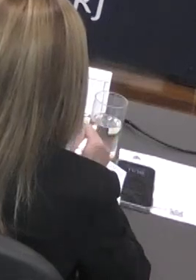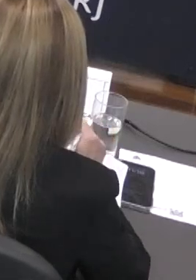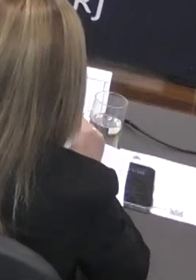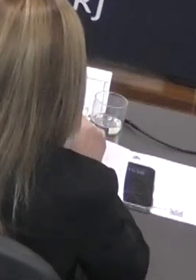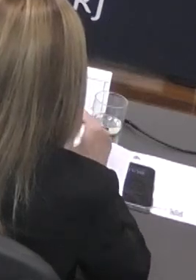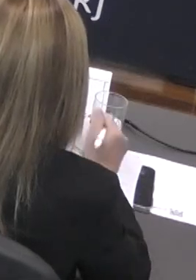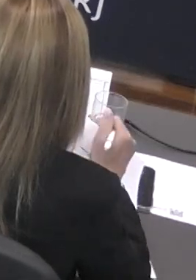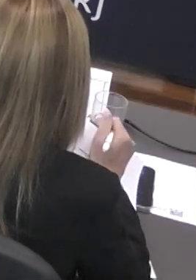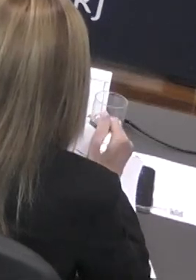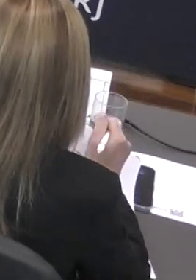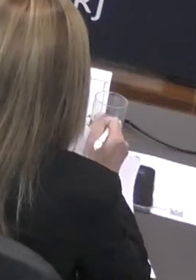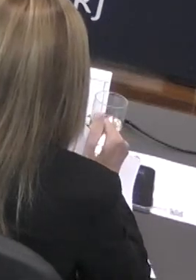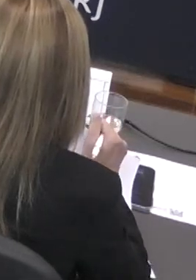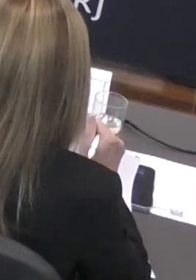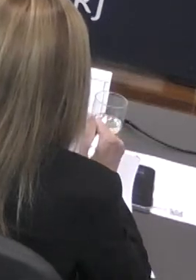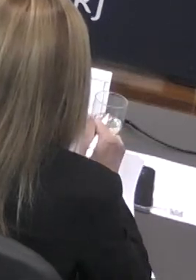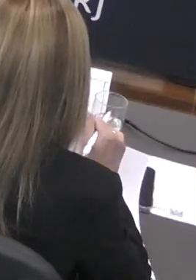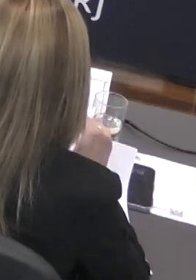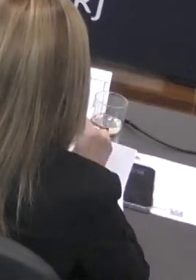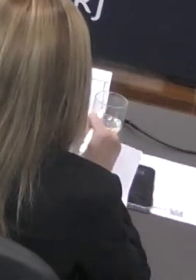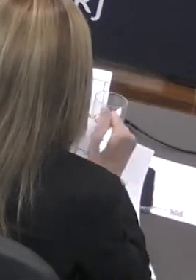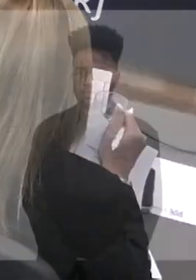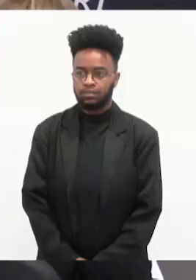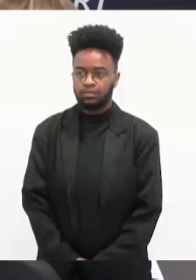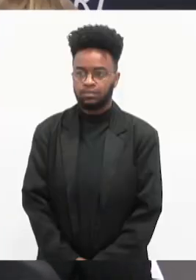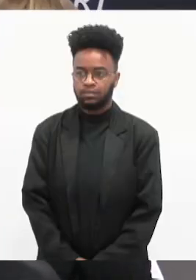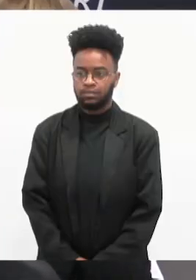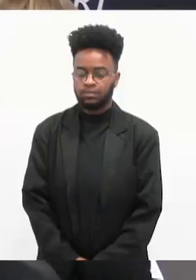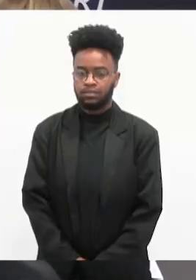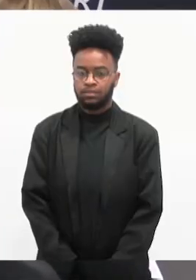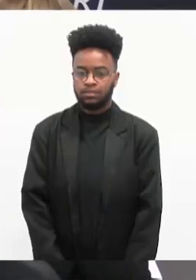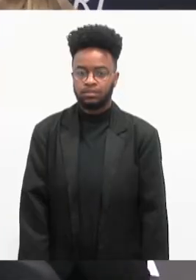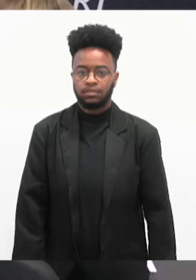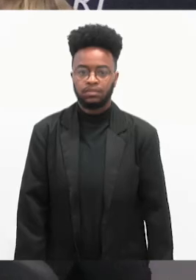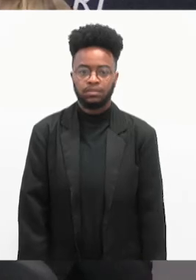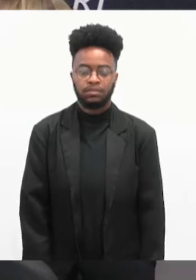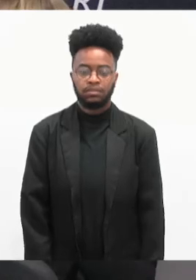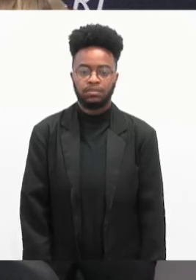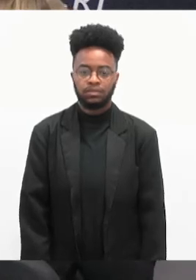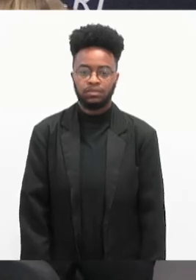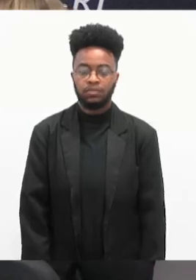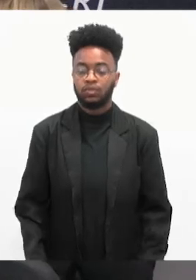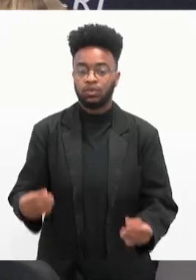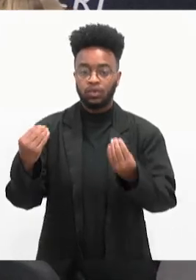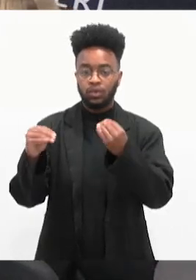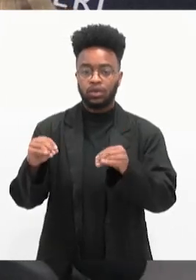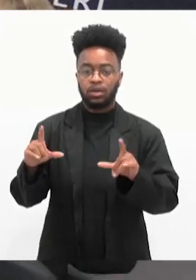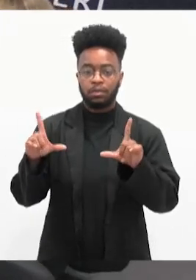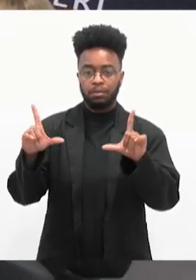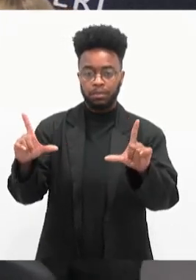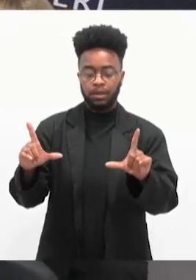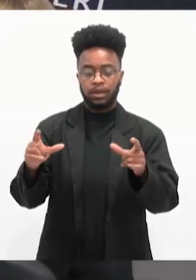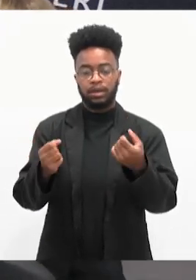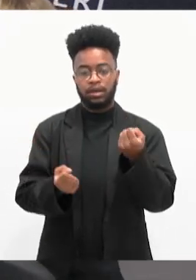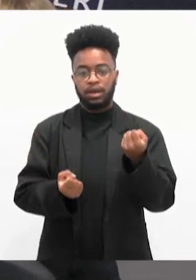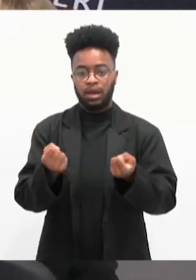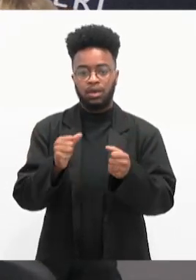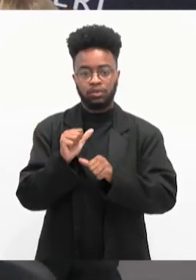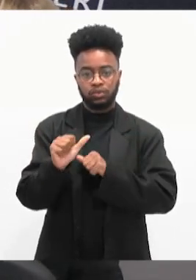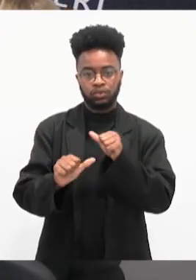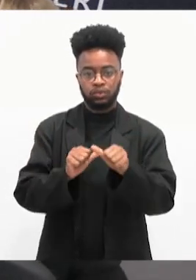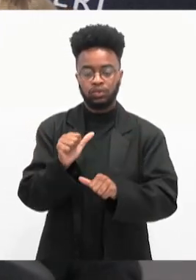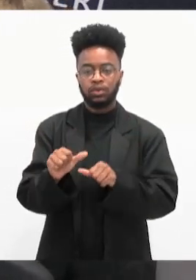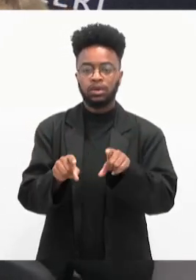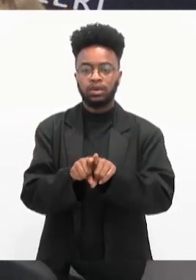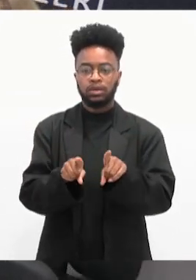para organizações de catadores e catadoras de materiais recicláveis sediadas no Estado do Rio de Janeiro, as placas de automóveis trocadas e